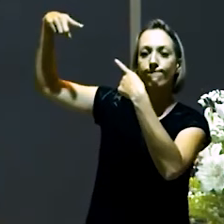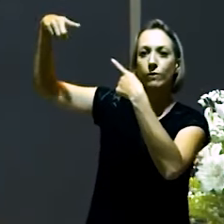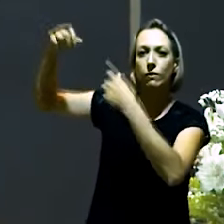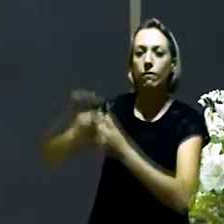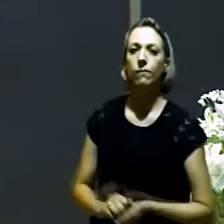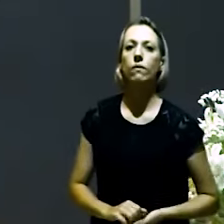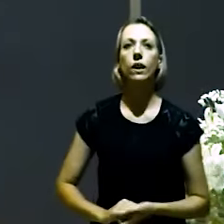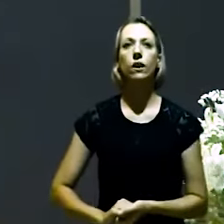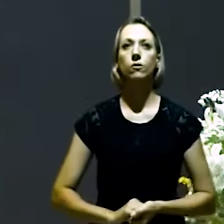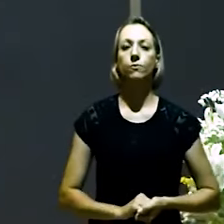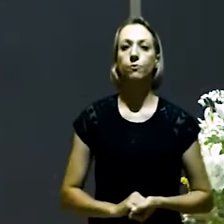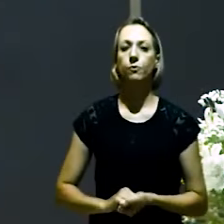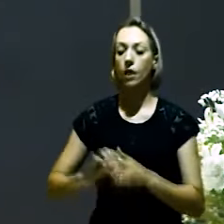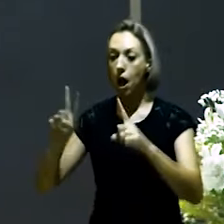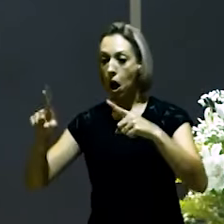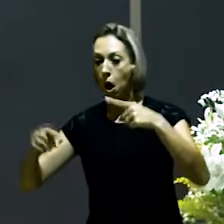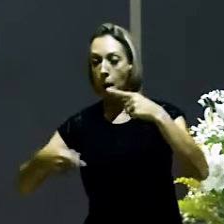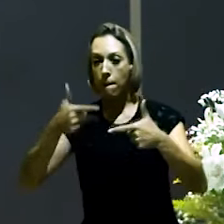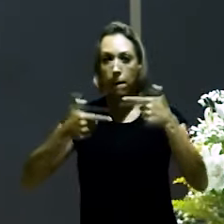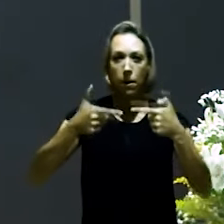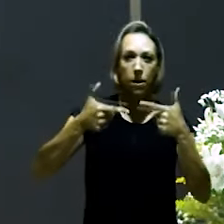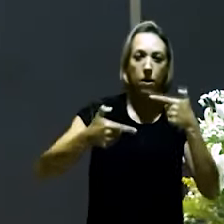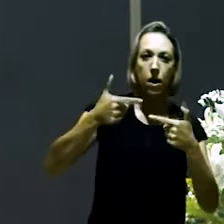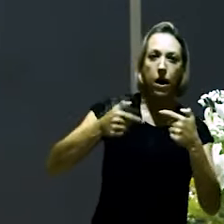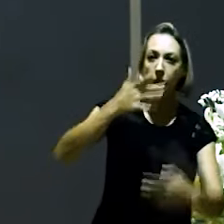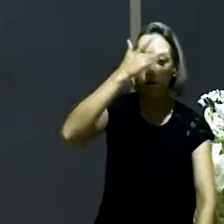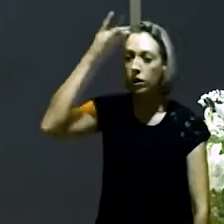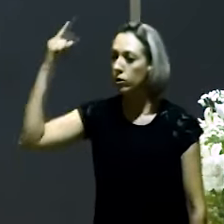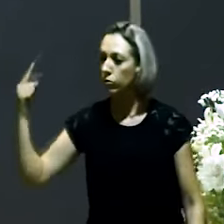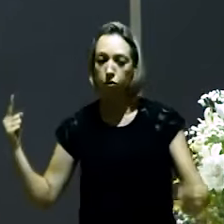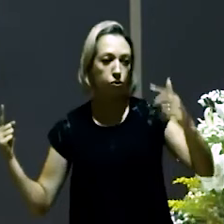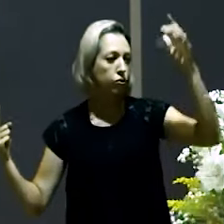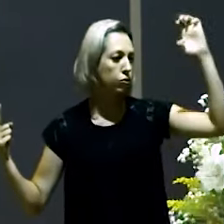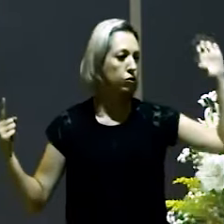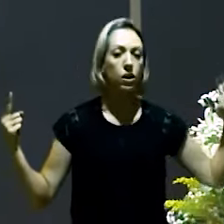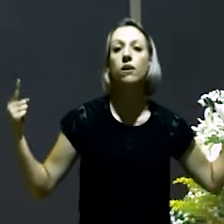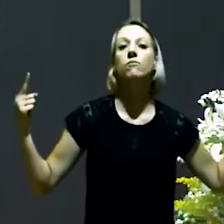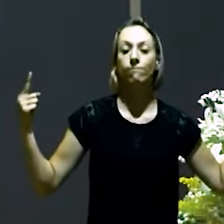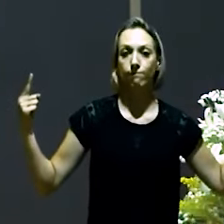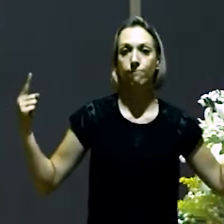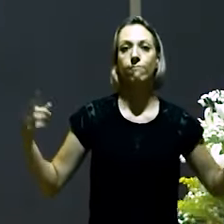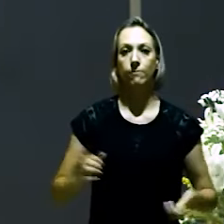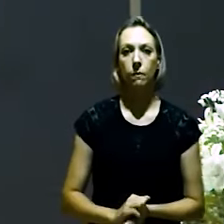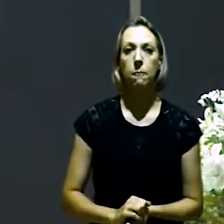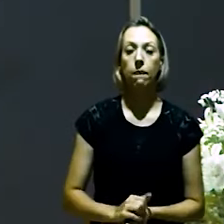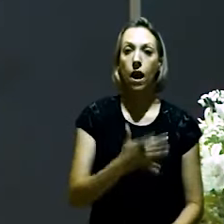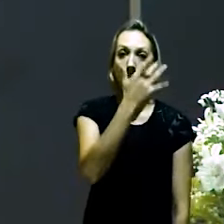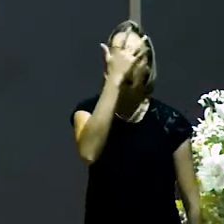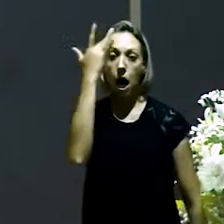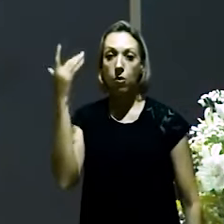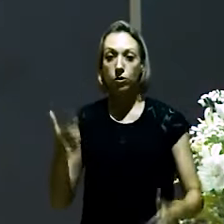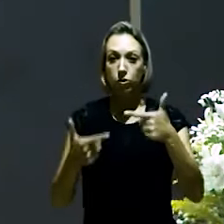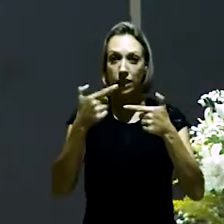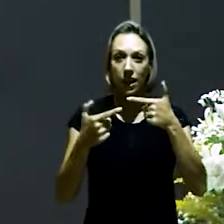dele. Ele entrou em guerra contra o seu próximo. E a pessoa mais próxima dele, que era a mulher, ao ser indagado,